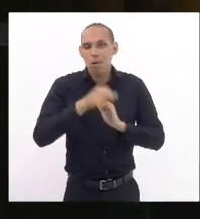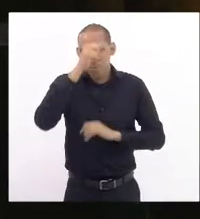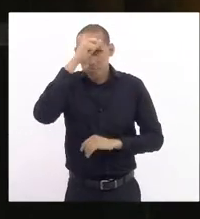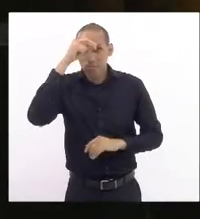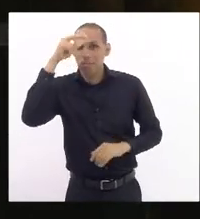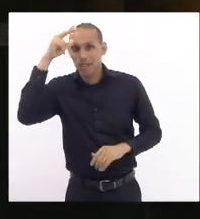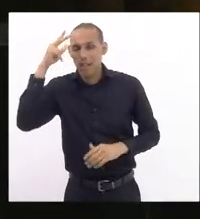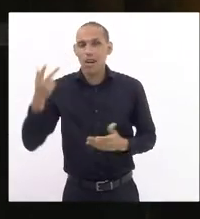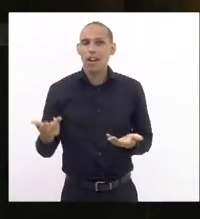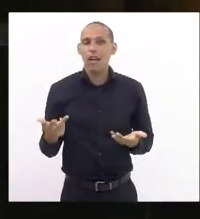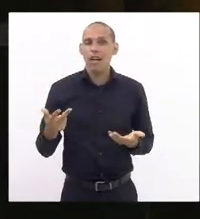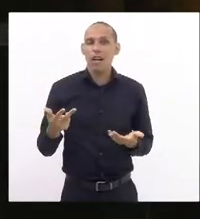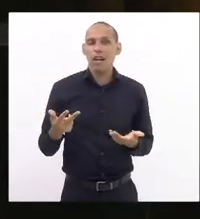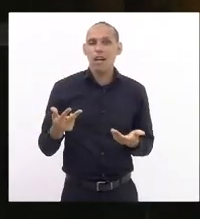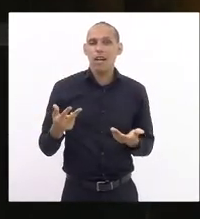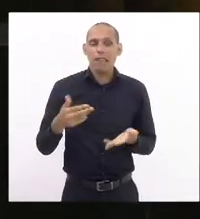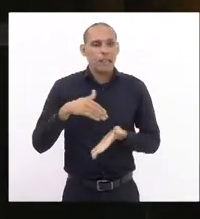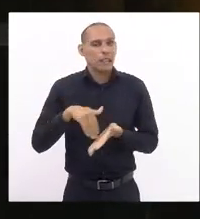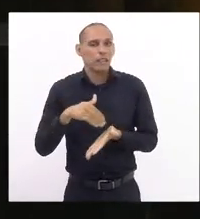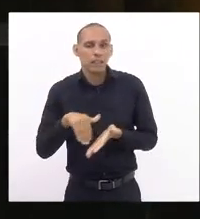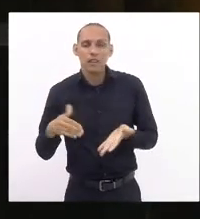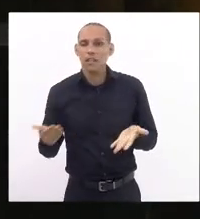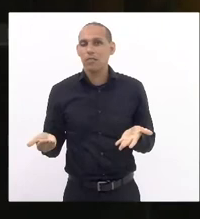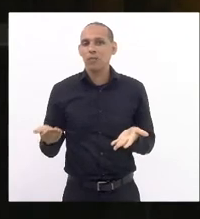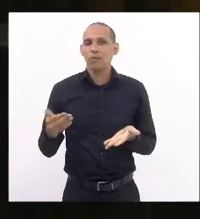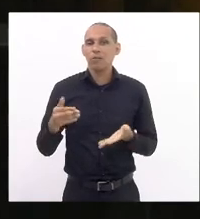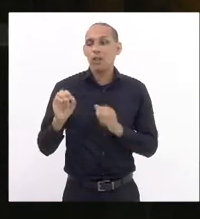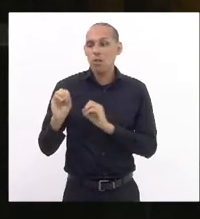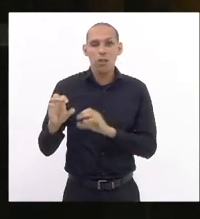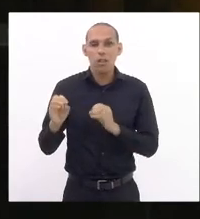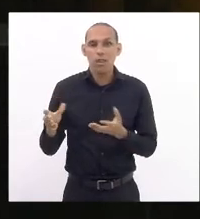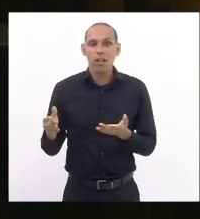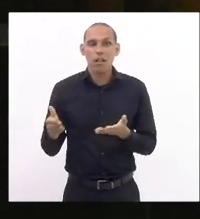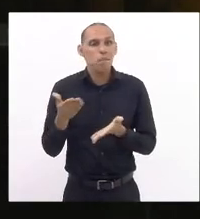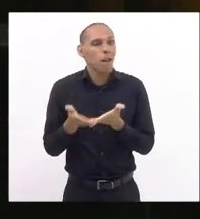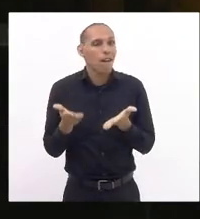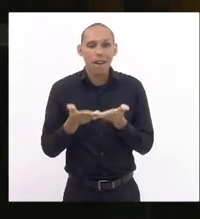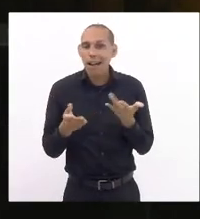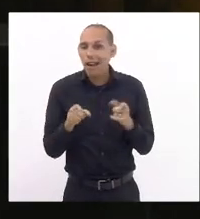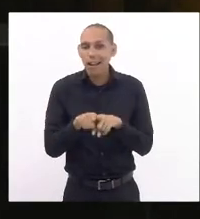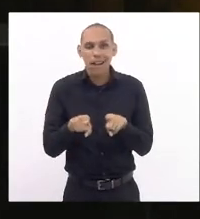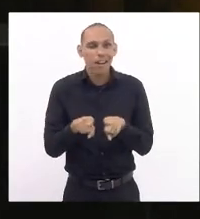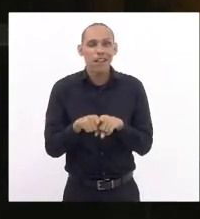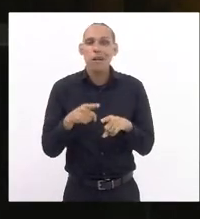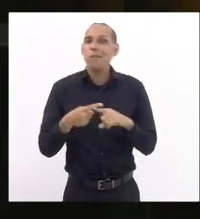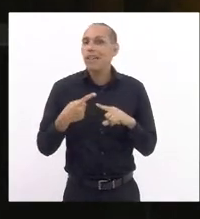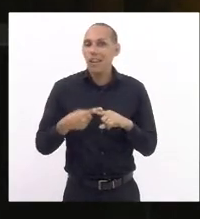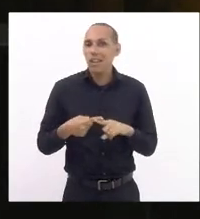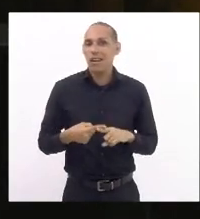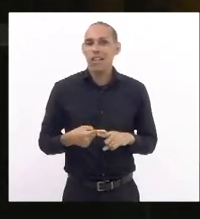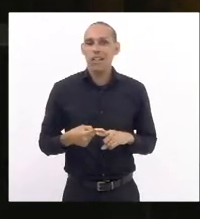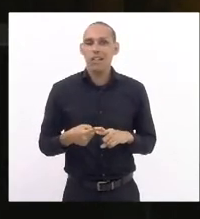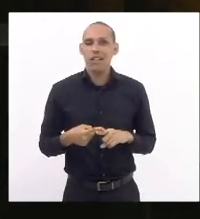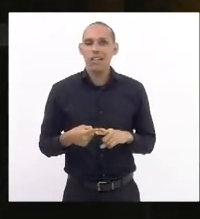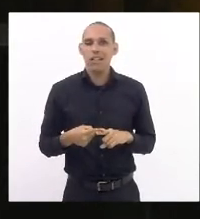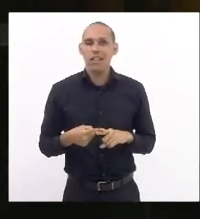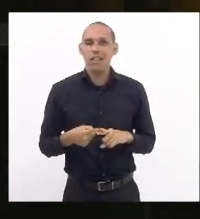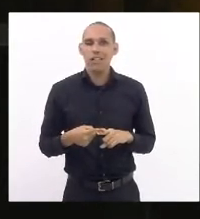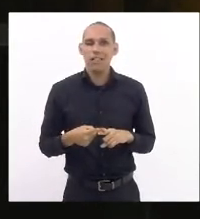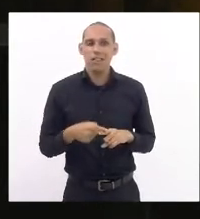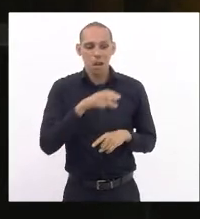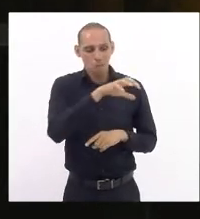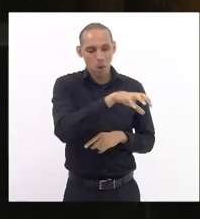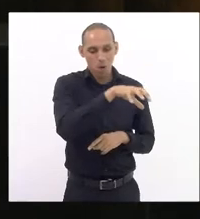da Prefeitura, da própria Secretaria de Educação, foram perdidos, porque esses